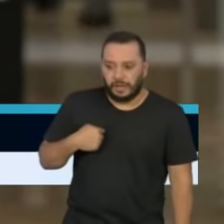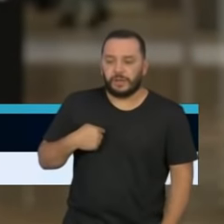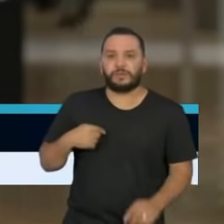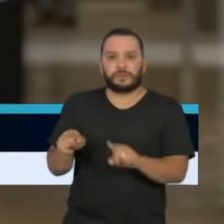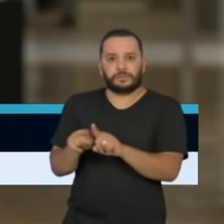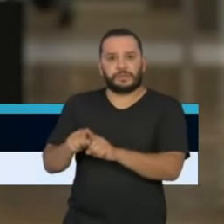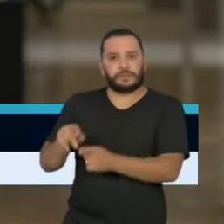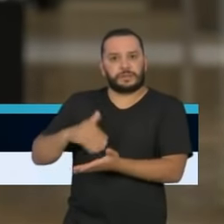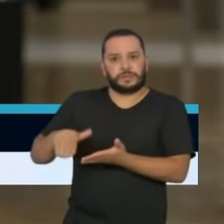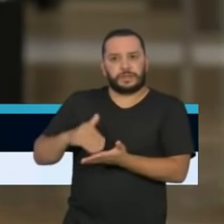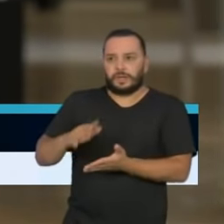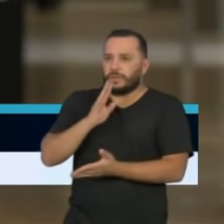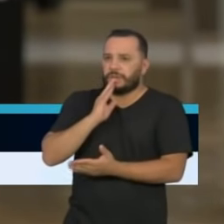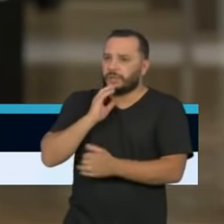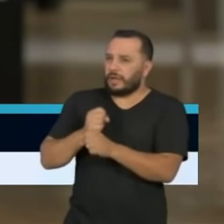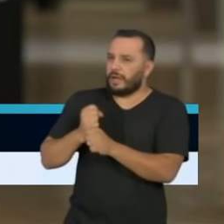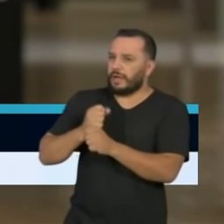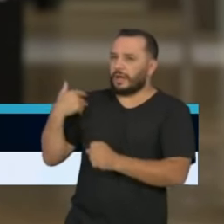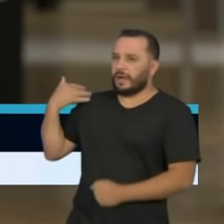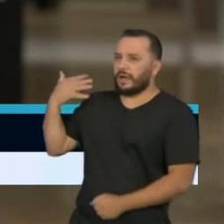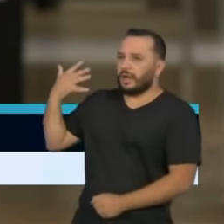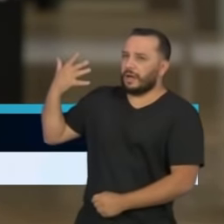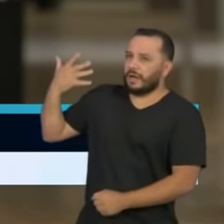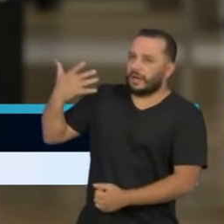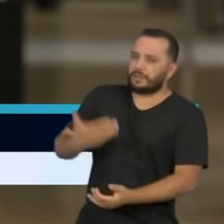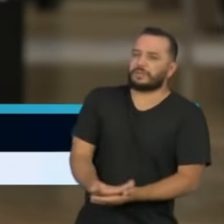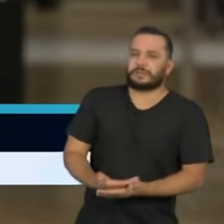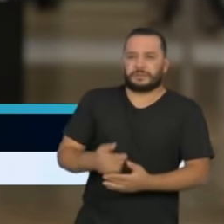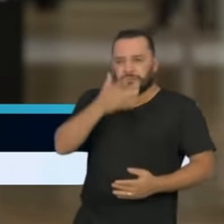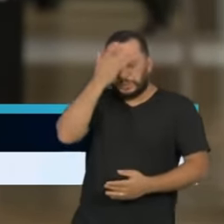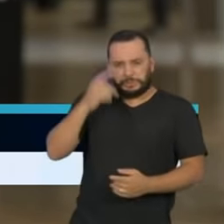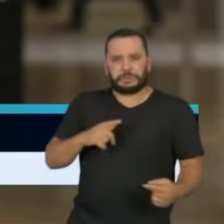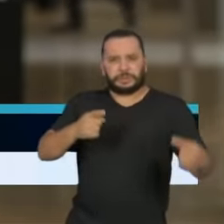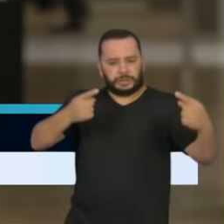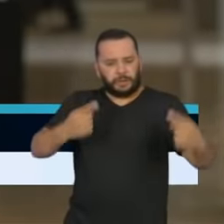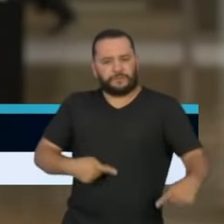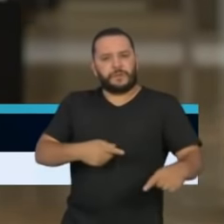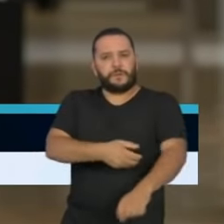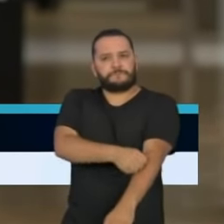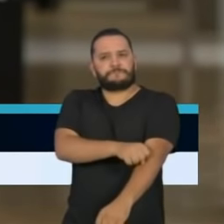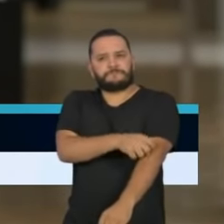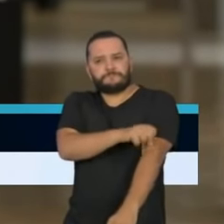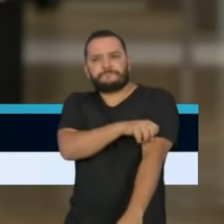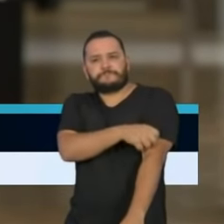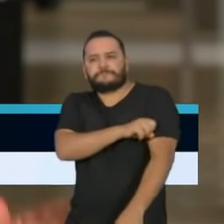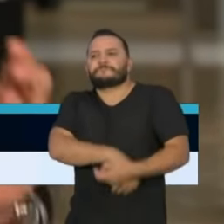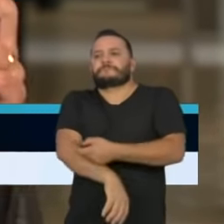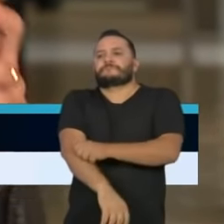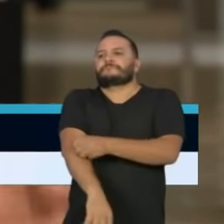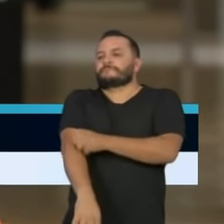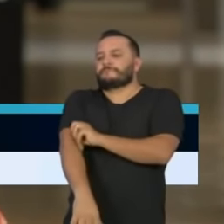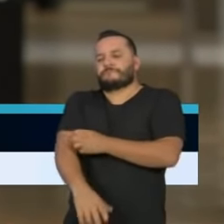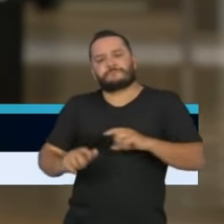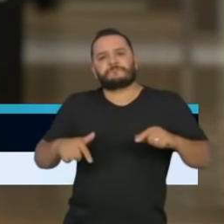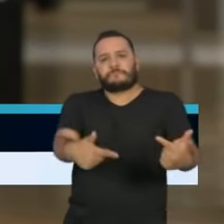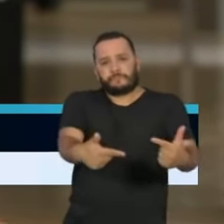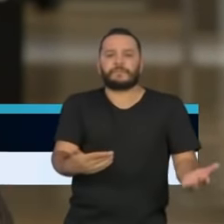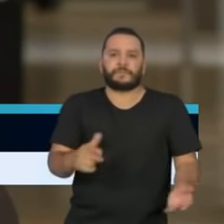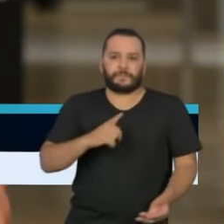conhecemos há muitos anos, são pessoas que enfrentam os desafios. Então, eu estou absolutamente convencido que